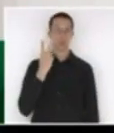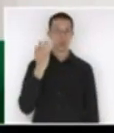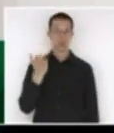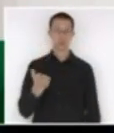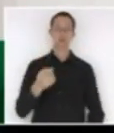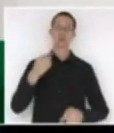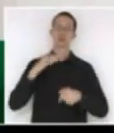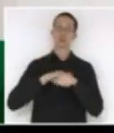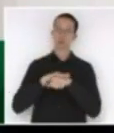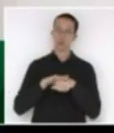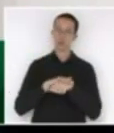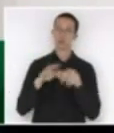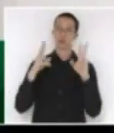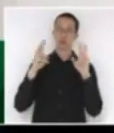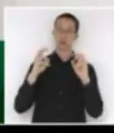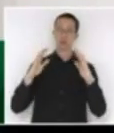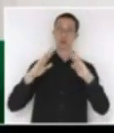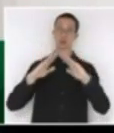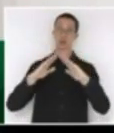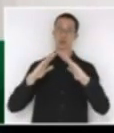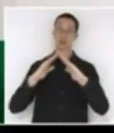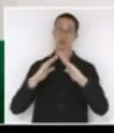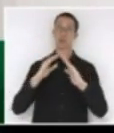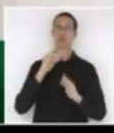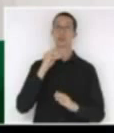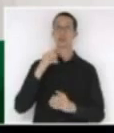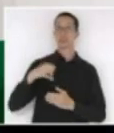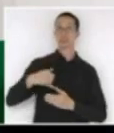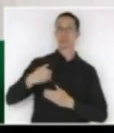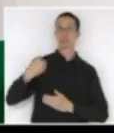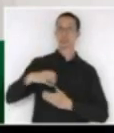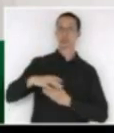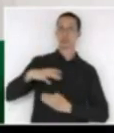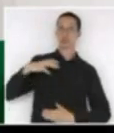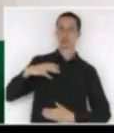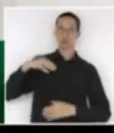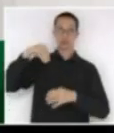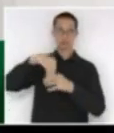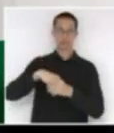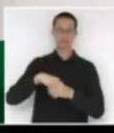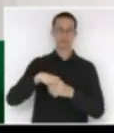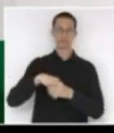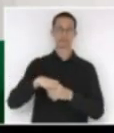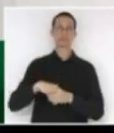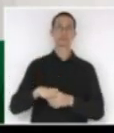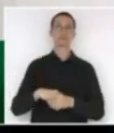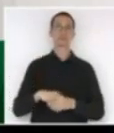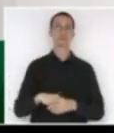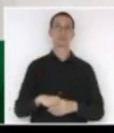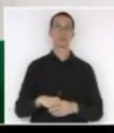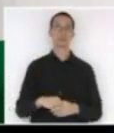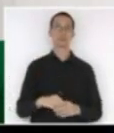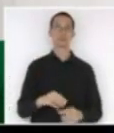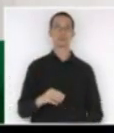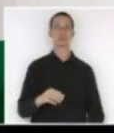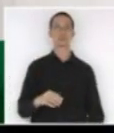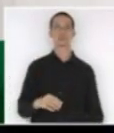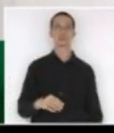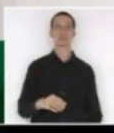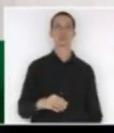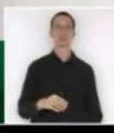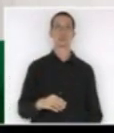condição de vice-presidente da comissão da criança e do adolescente